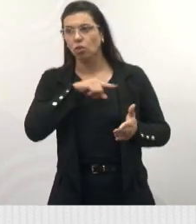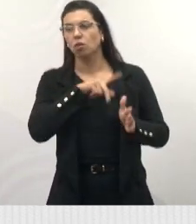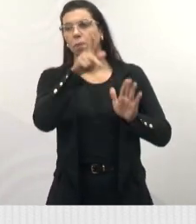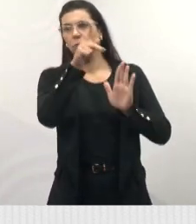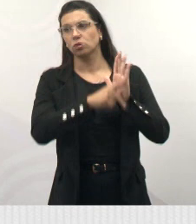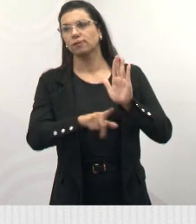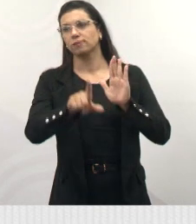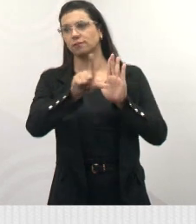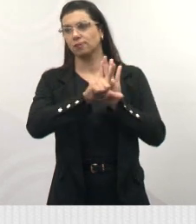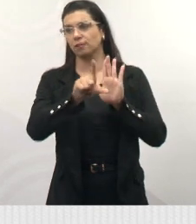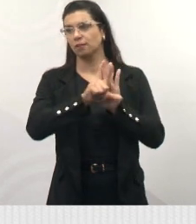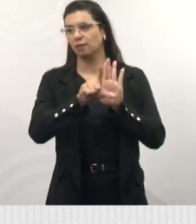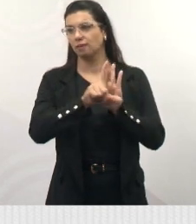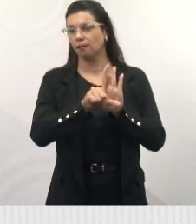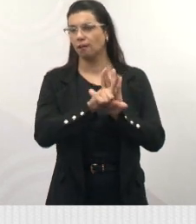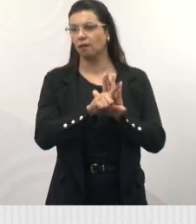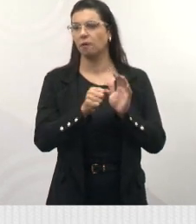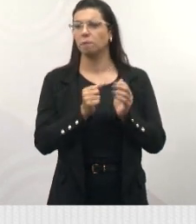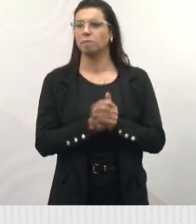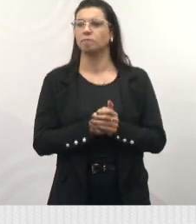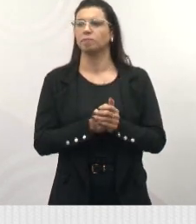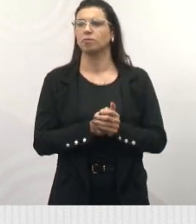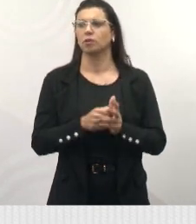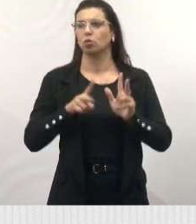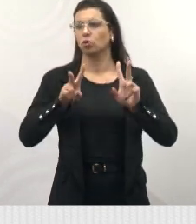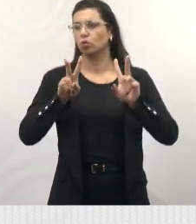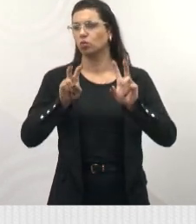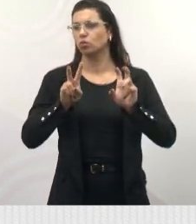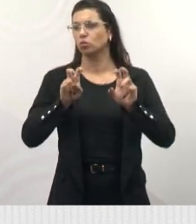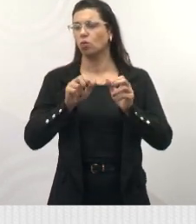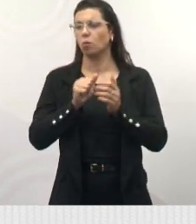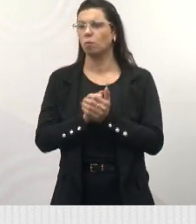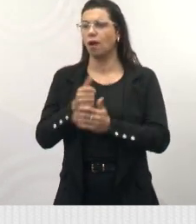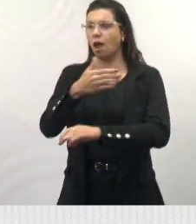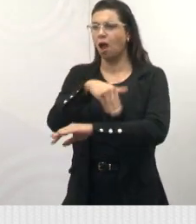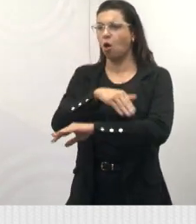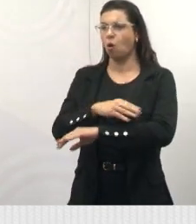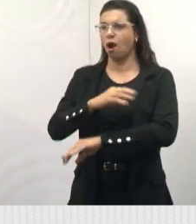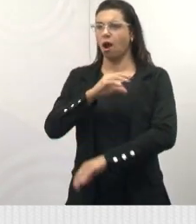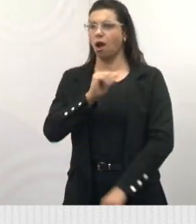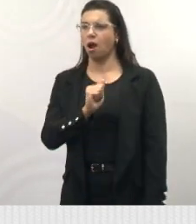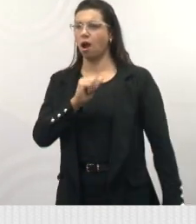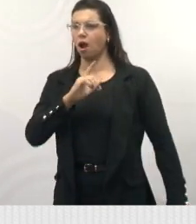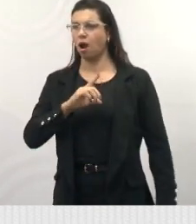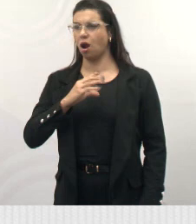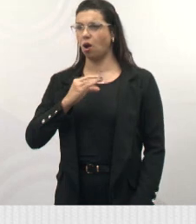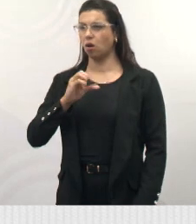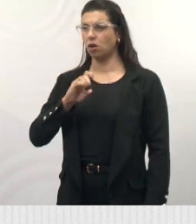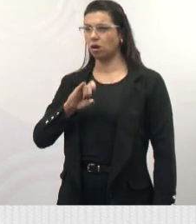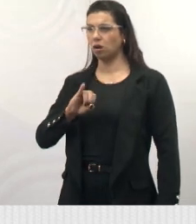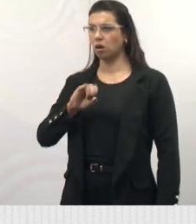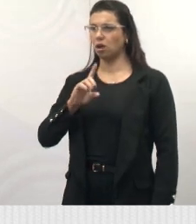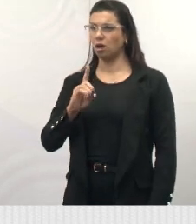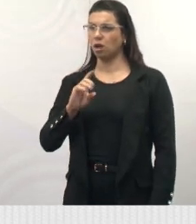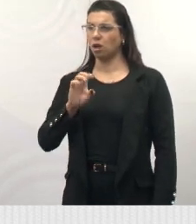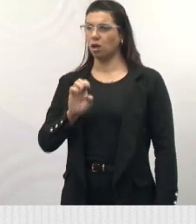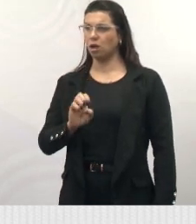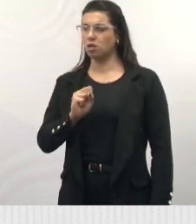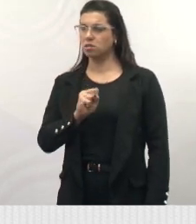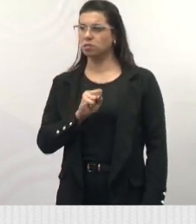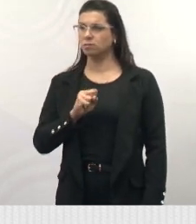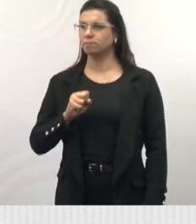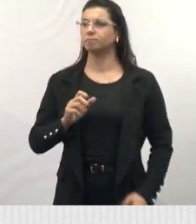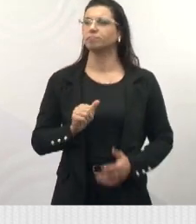projeto de lei, denominando o nome de uma rua para o seu Alcides Vilela, e o seu Alcides